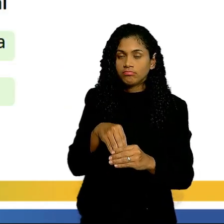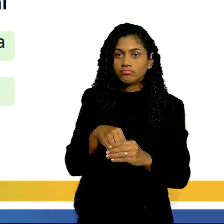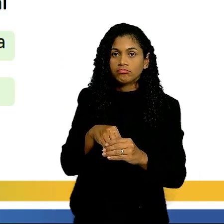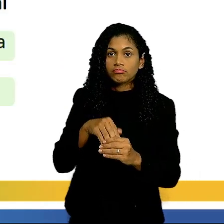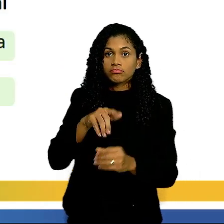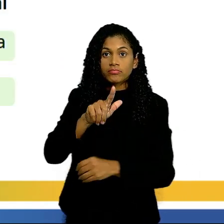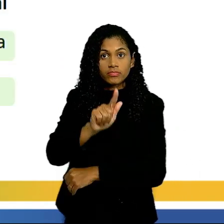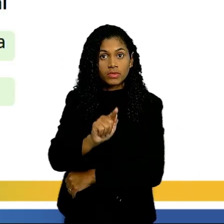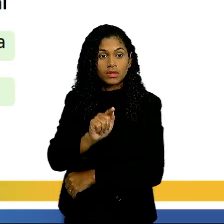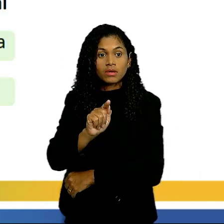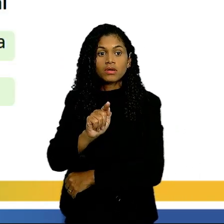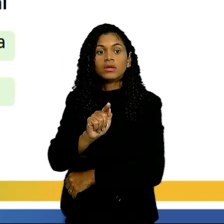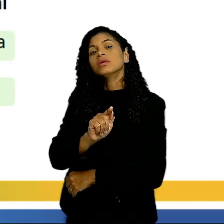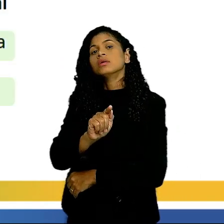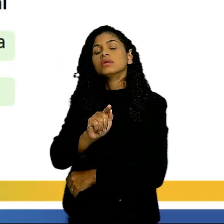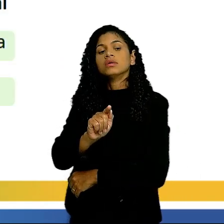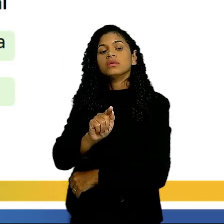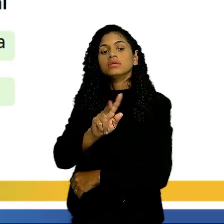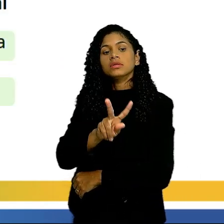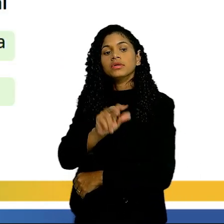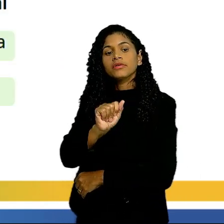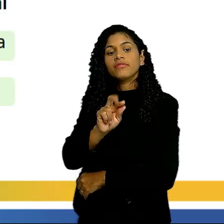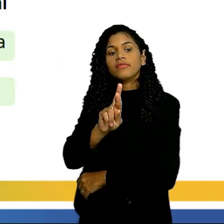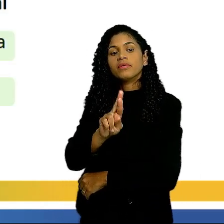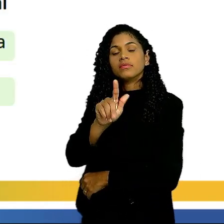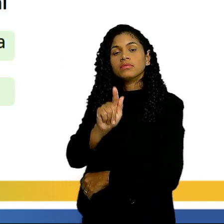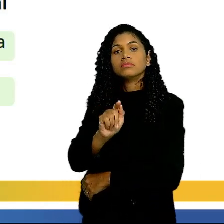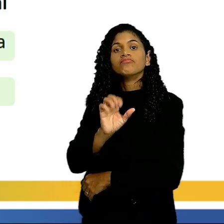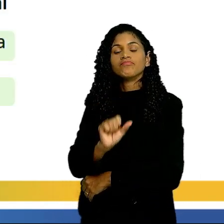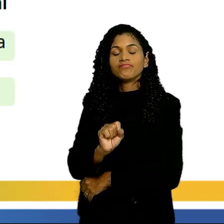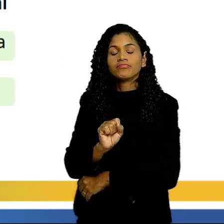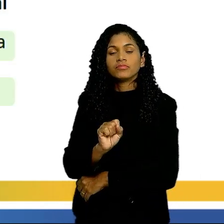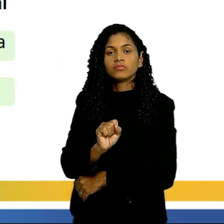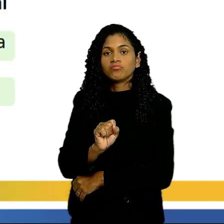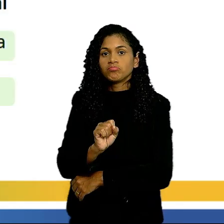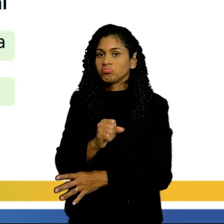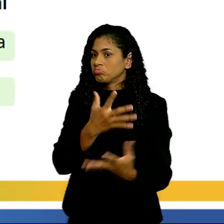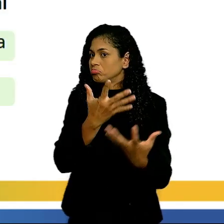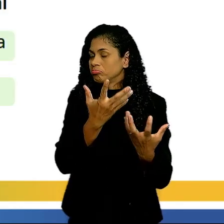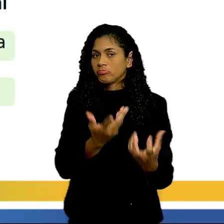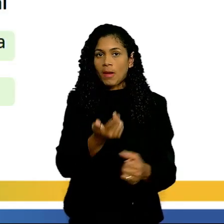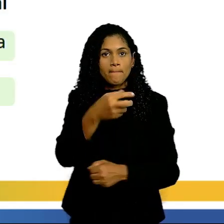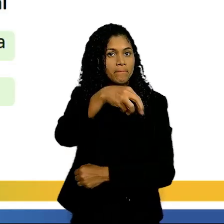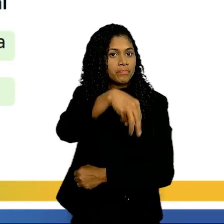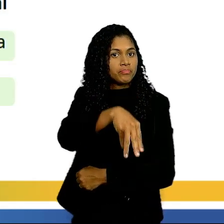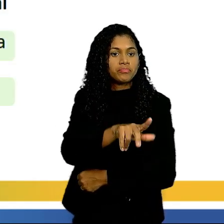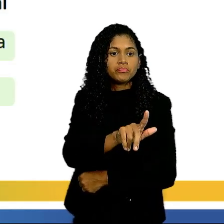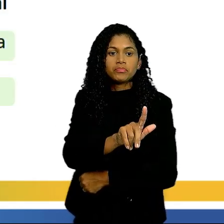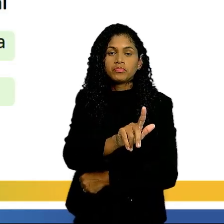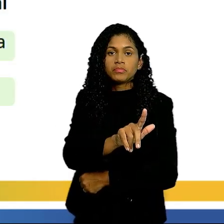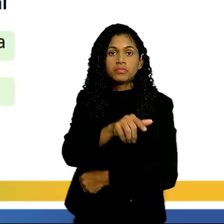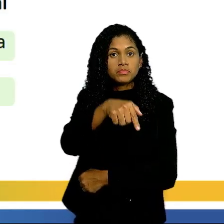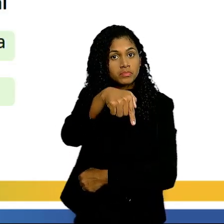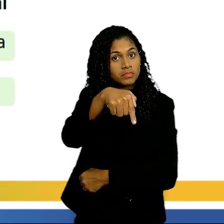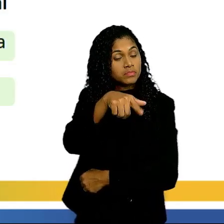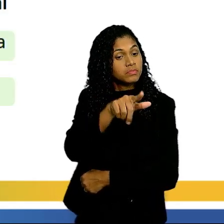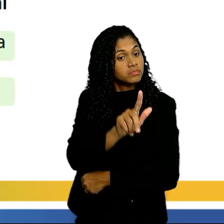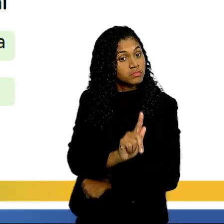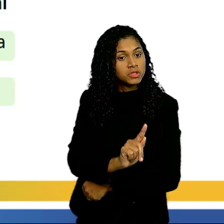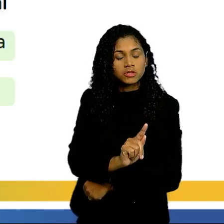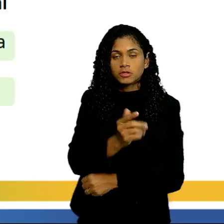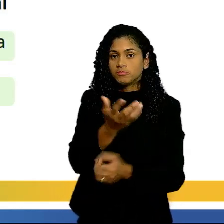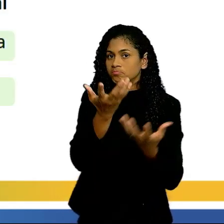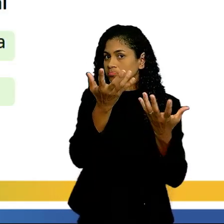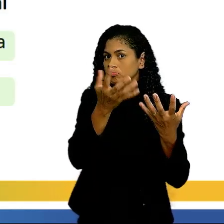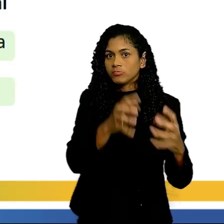Liberal não aceitou essa derrota, né? E ficou insatisfeito. Mesmo Getúlio já tendo aceitado, o partido não